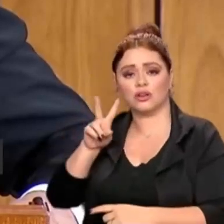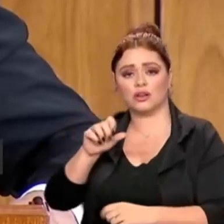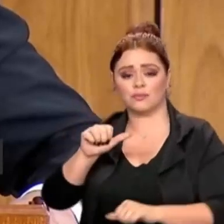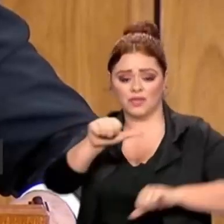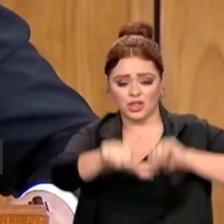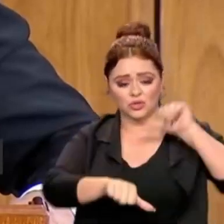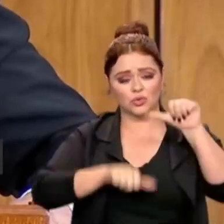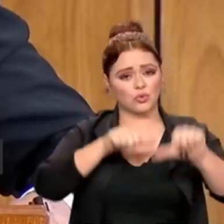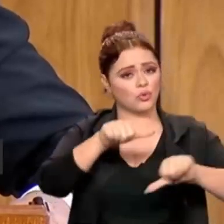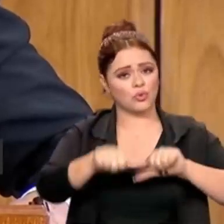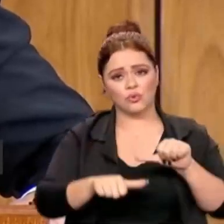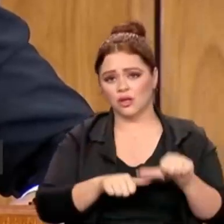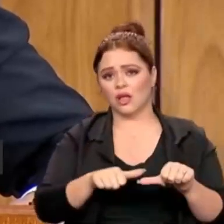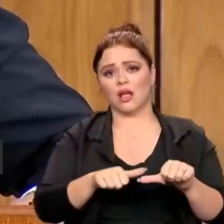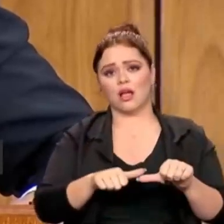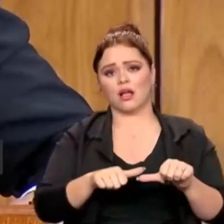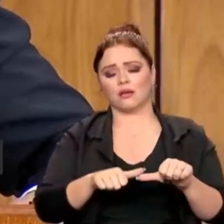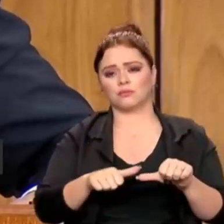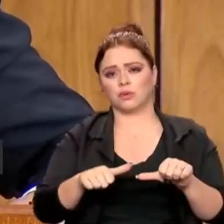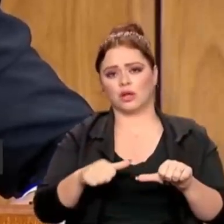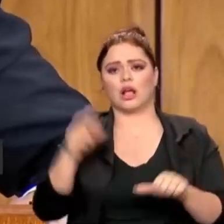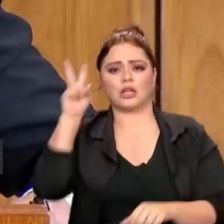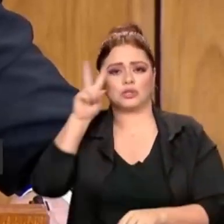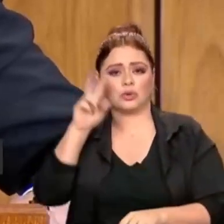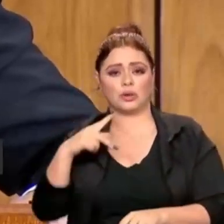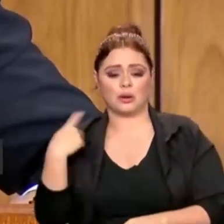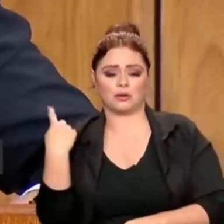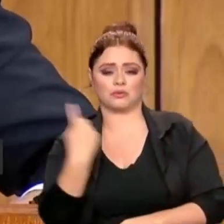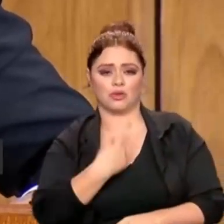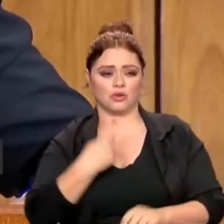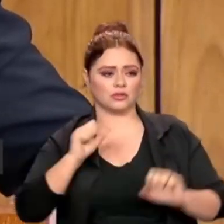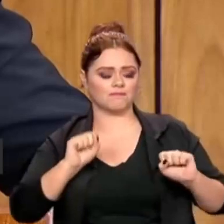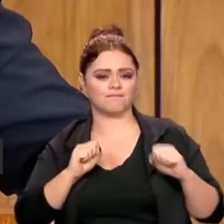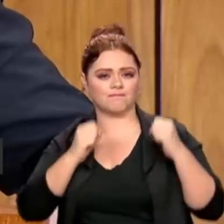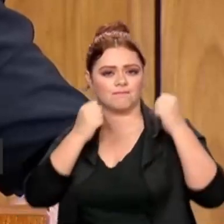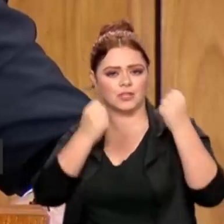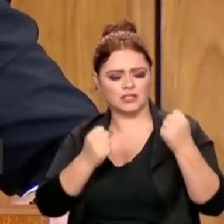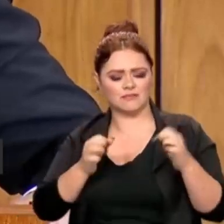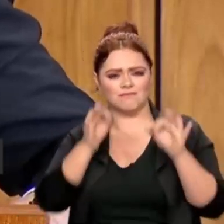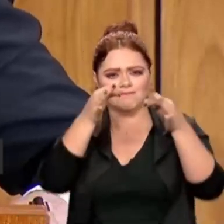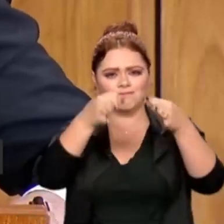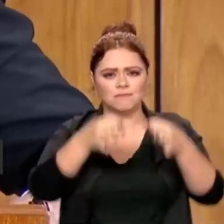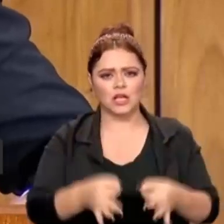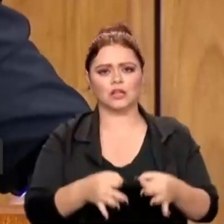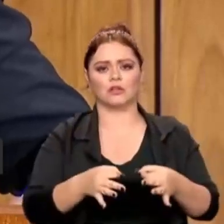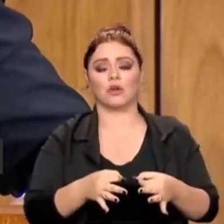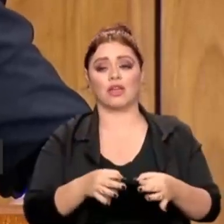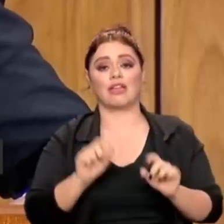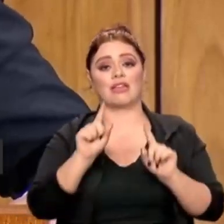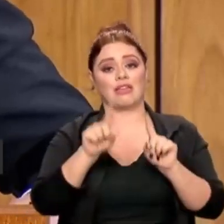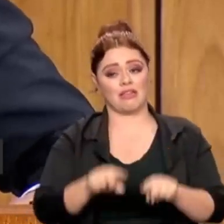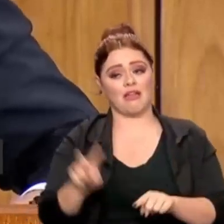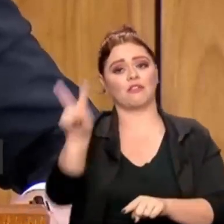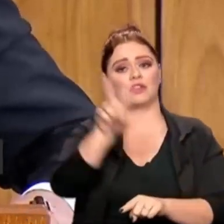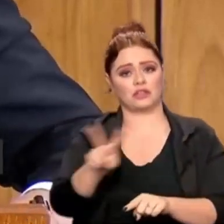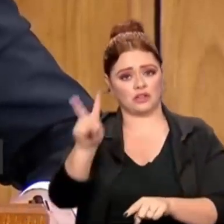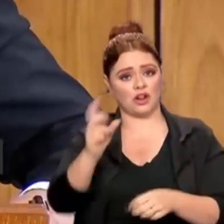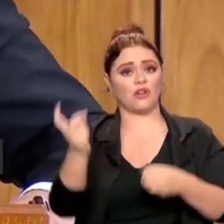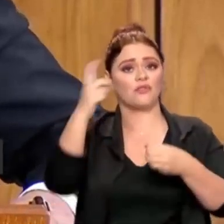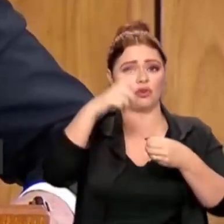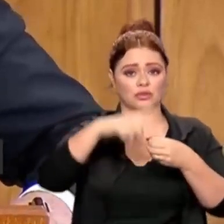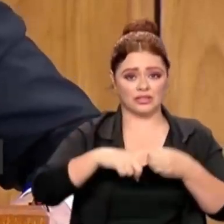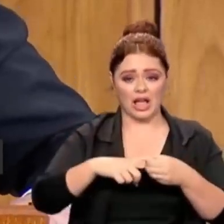jogo para que a gente possa vencer definitivamente e a Venezuela voltar a ser um